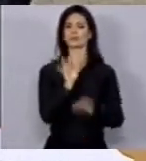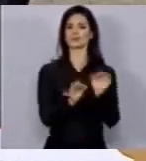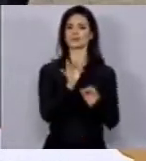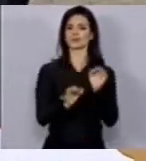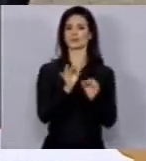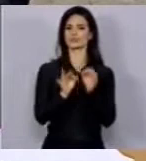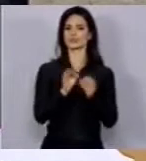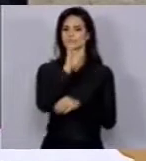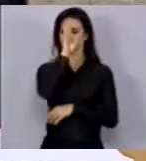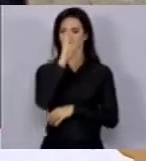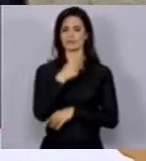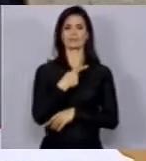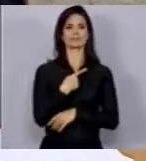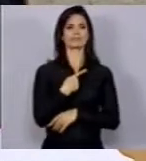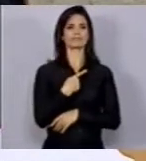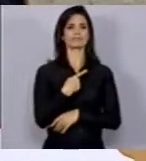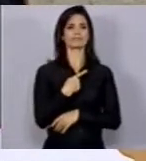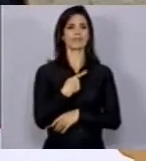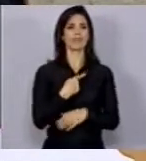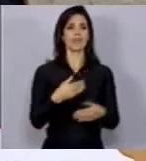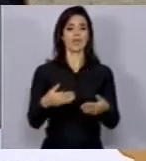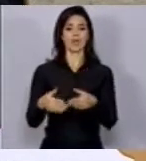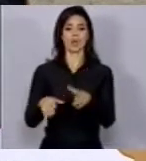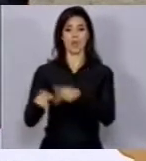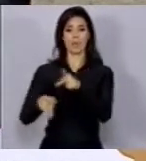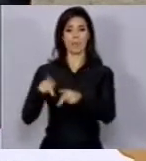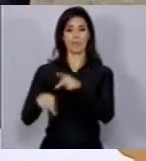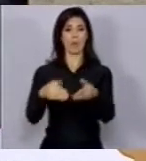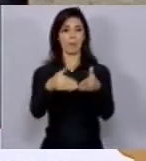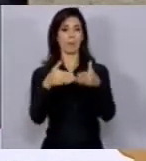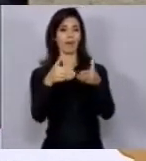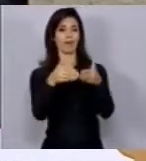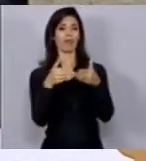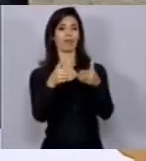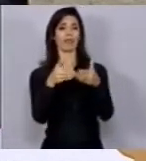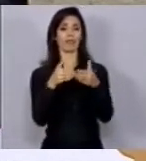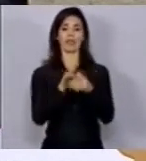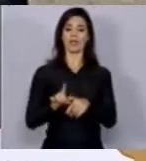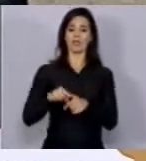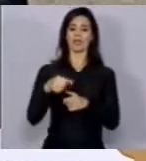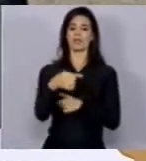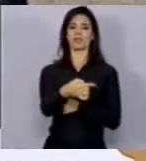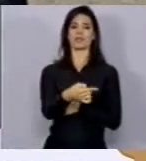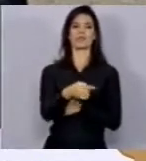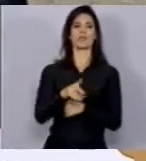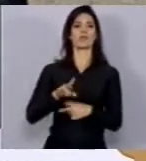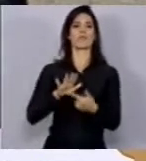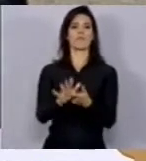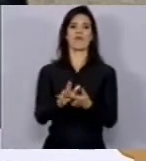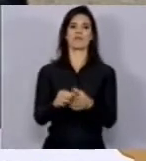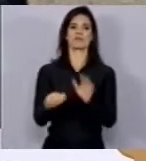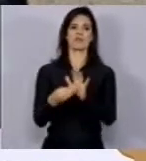próprias mãos. Excitam o clamor popular para, na sequência, instalar o regime da